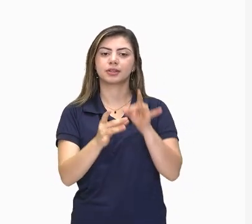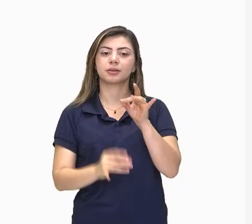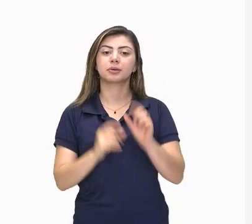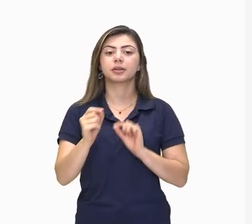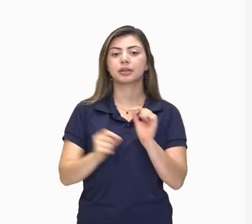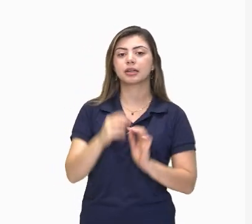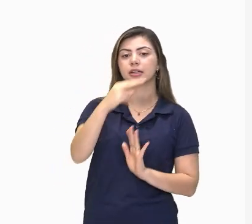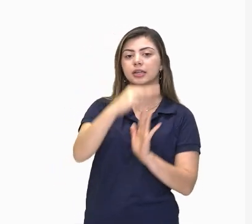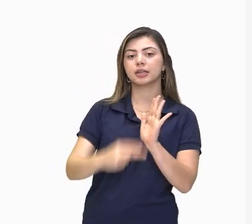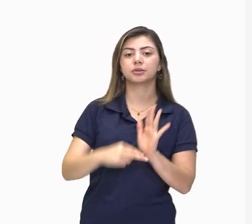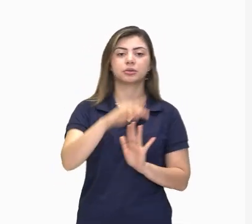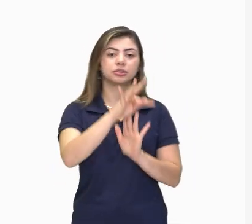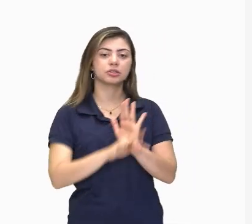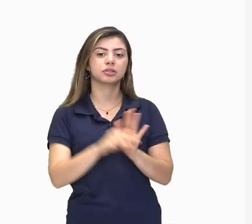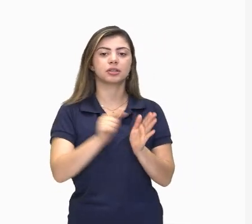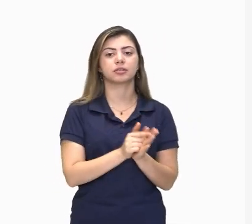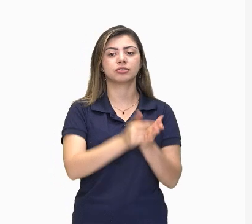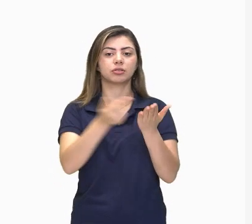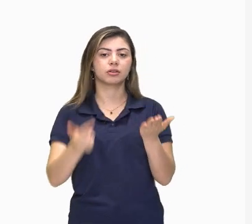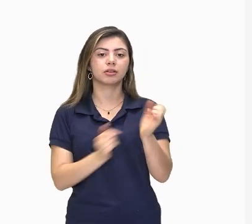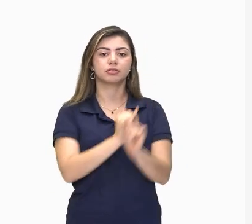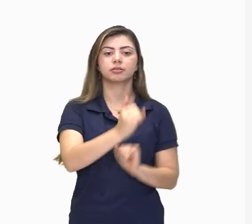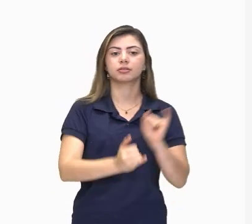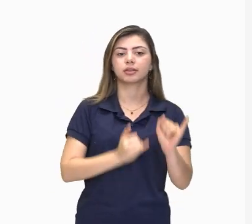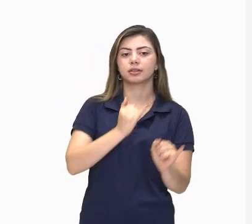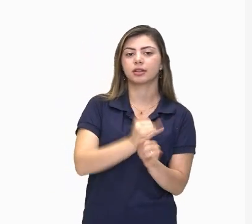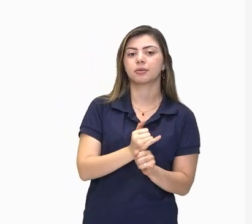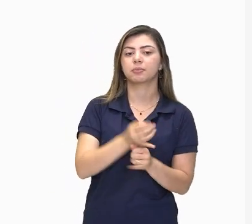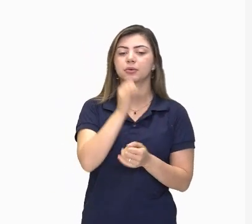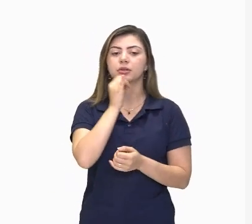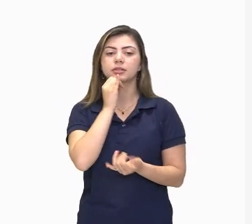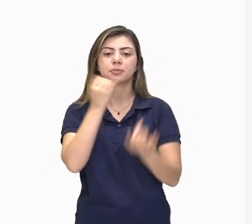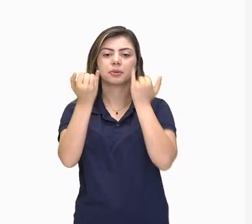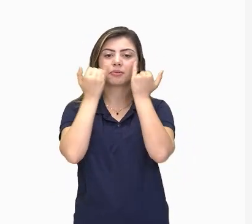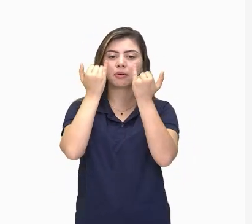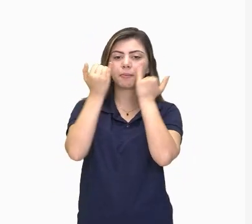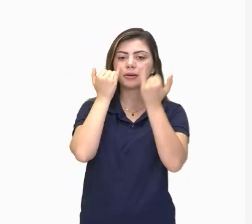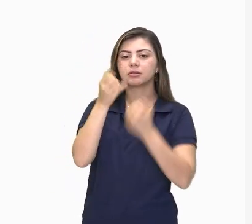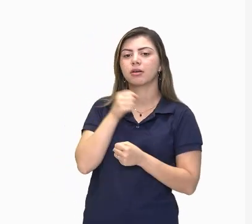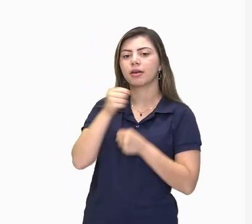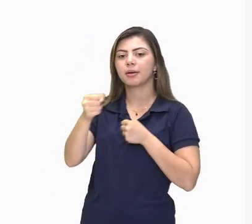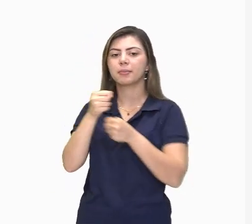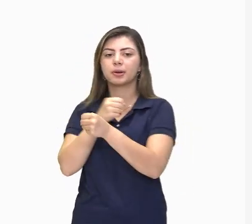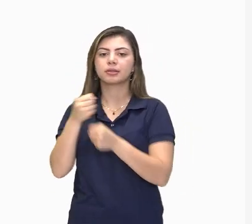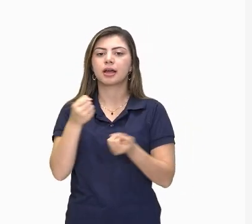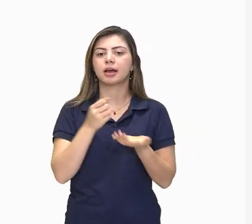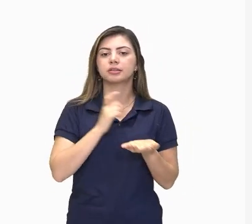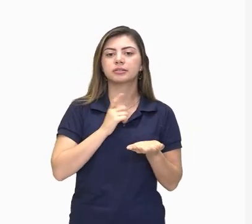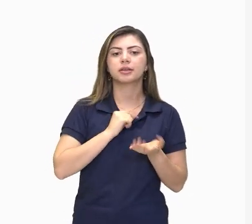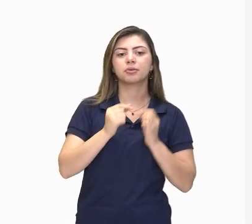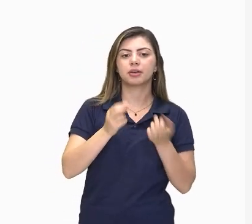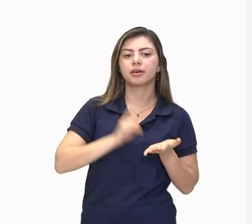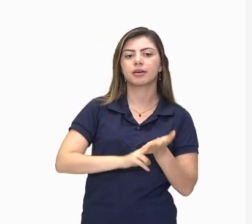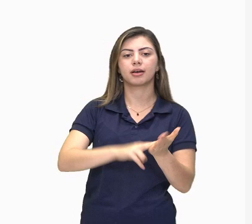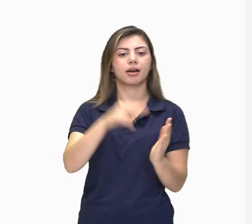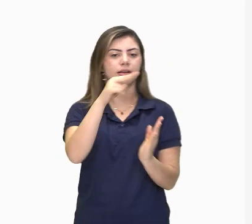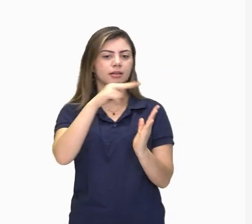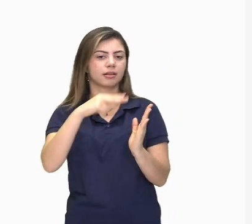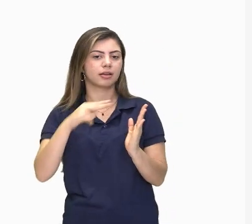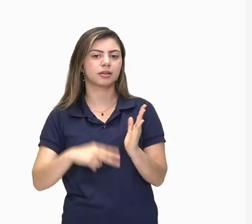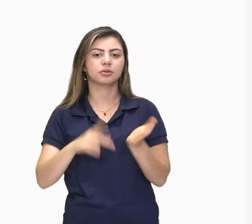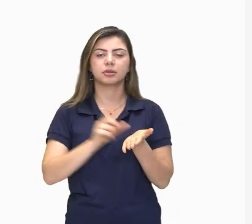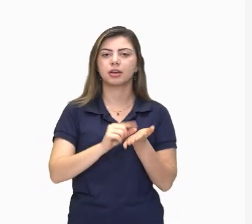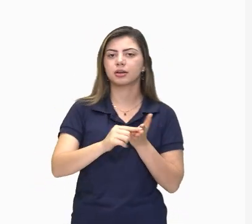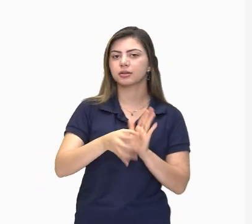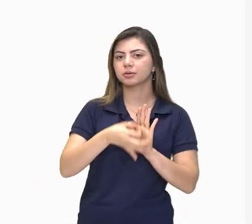detalhamento, leitura de textos extraídos de jornais da internet, tais como notícias, reportagens, carta ao leitor e